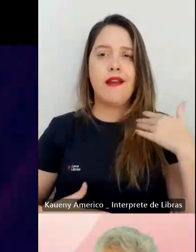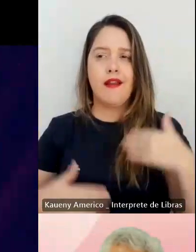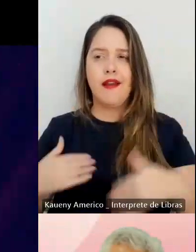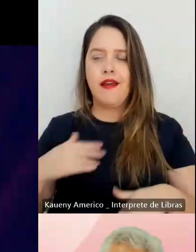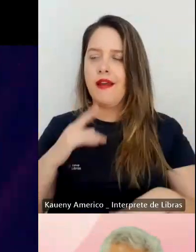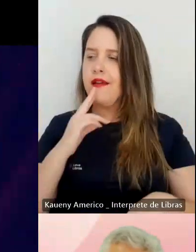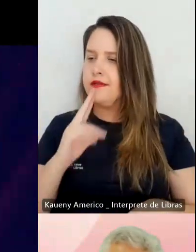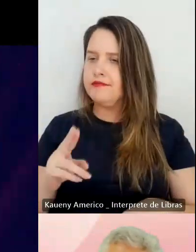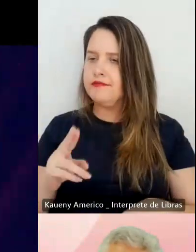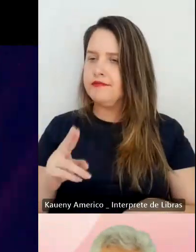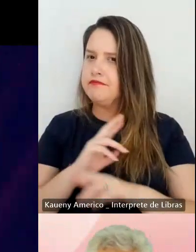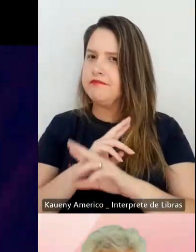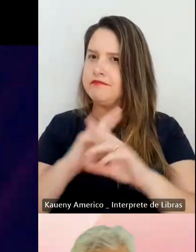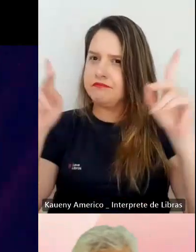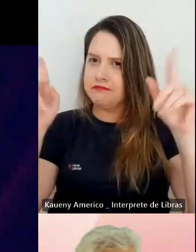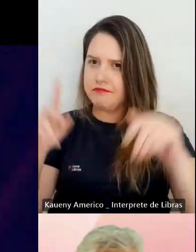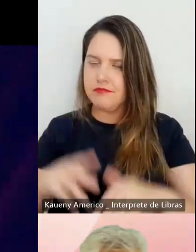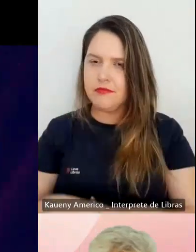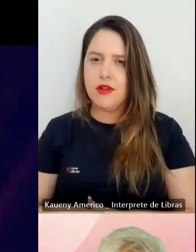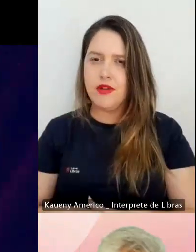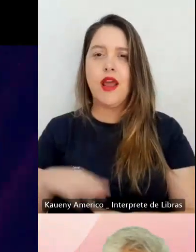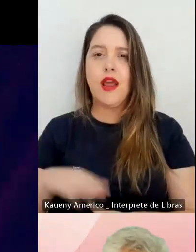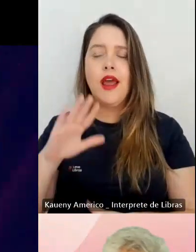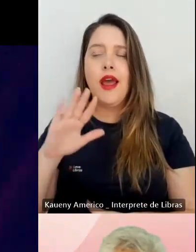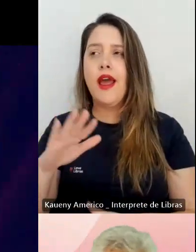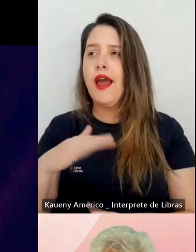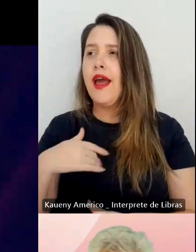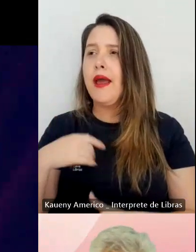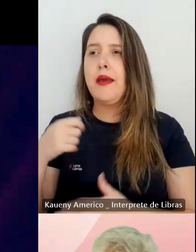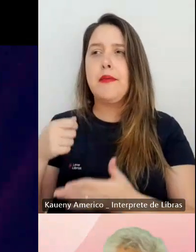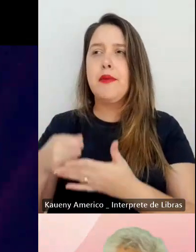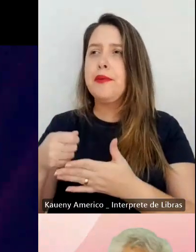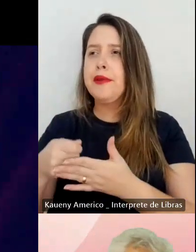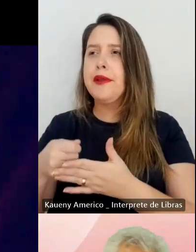diferente. Doutor, me obrigaram a fazer alguma